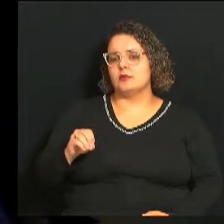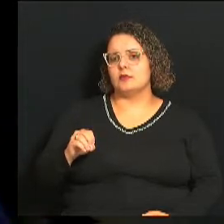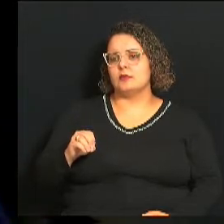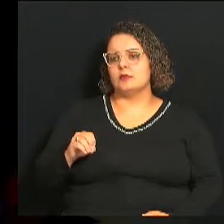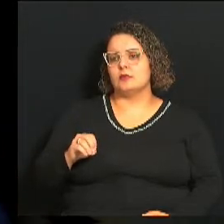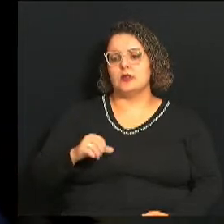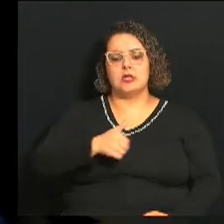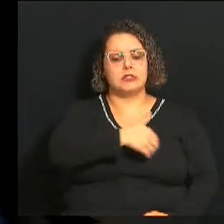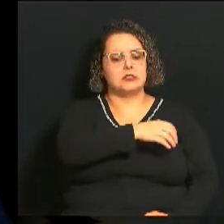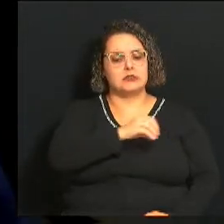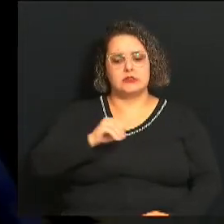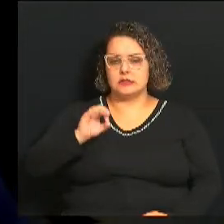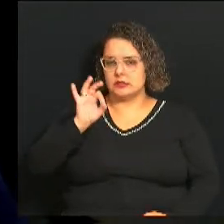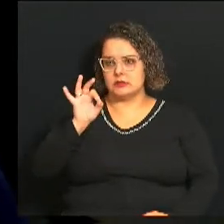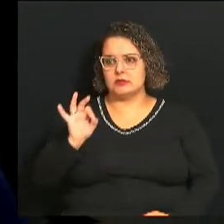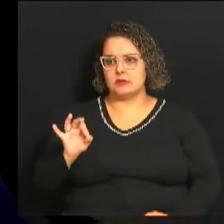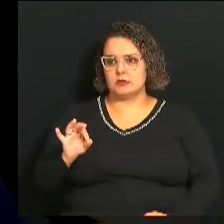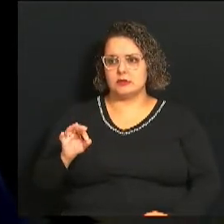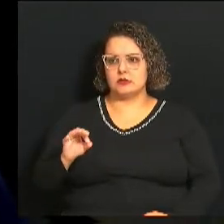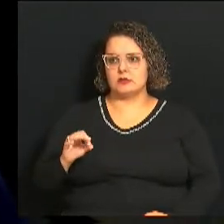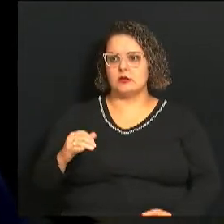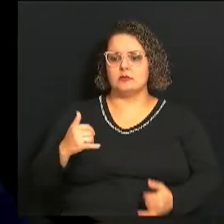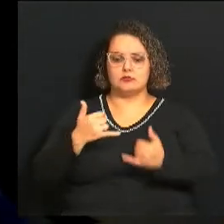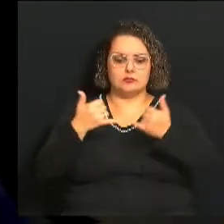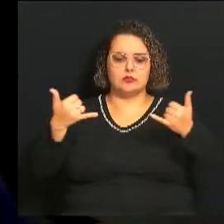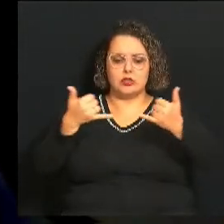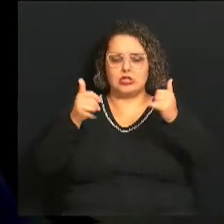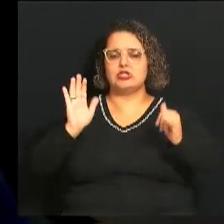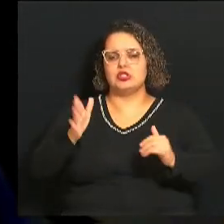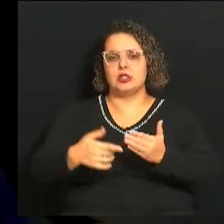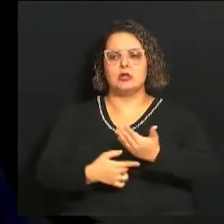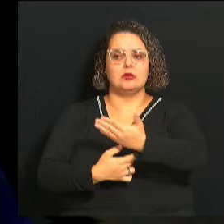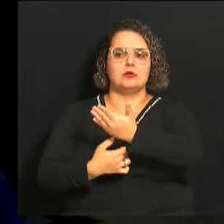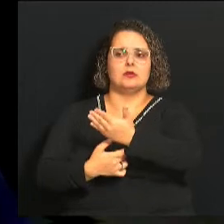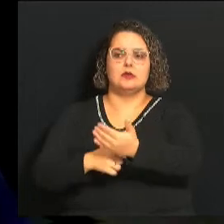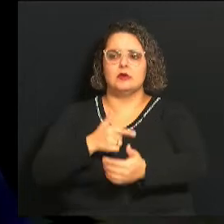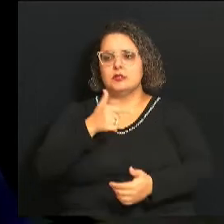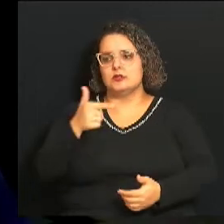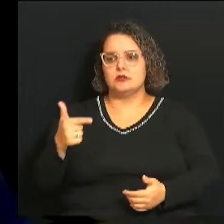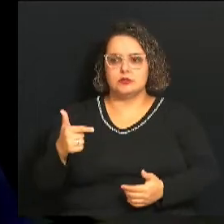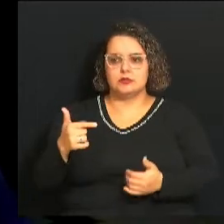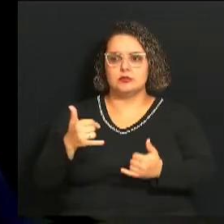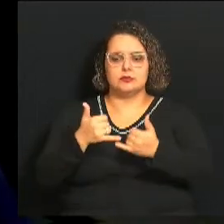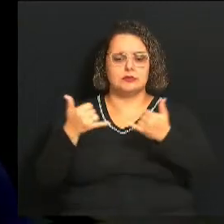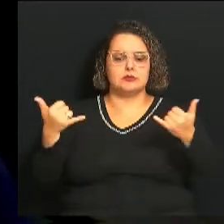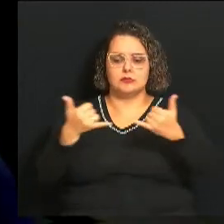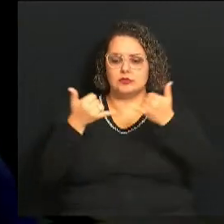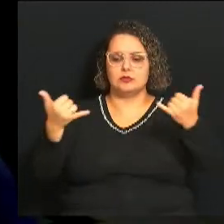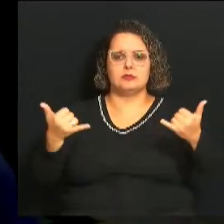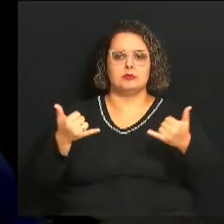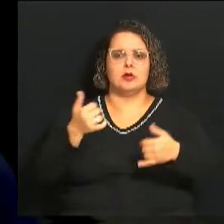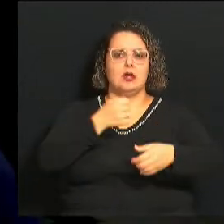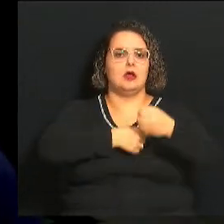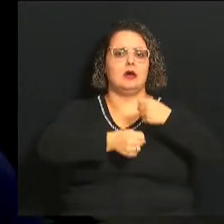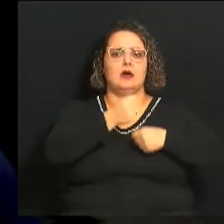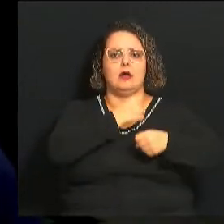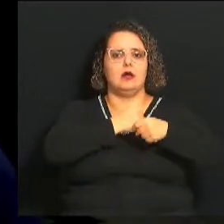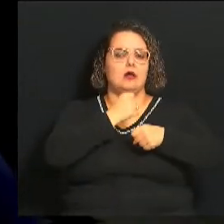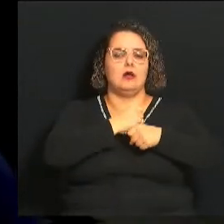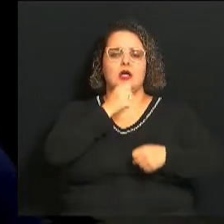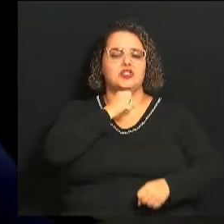100% hoje da rede que é construída já é com essa tecnologia, não se constrói mais rede nua na CPFL. Tá?